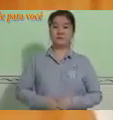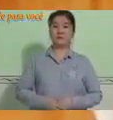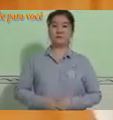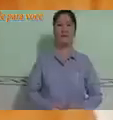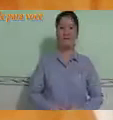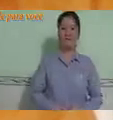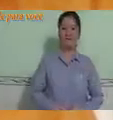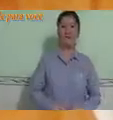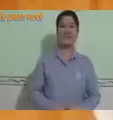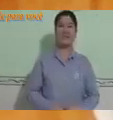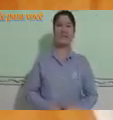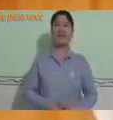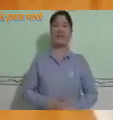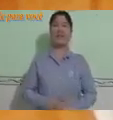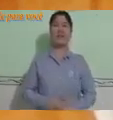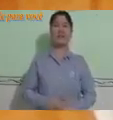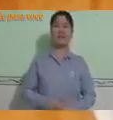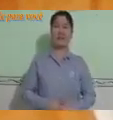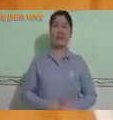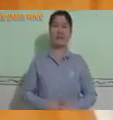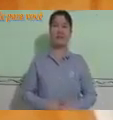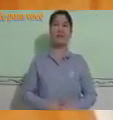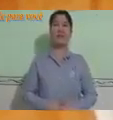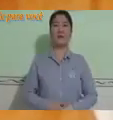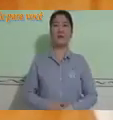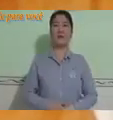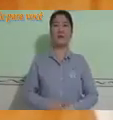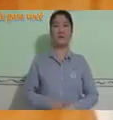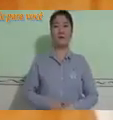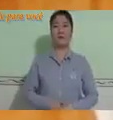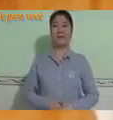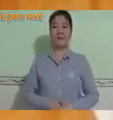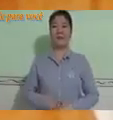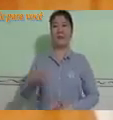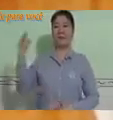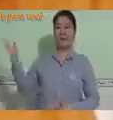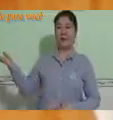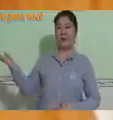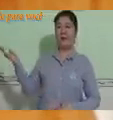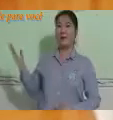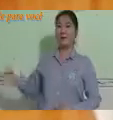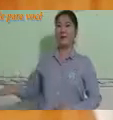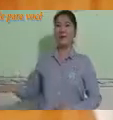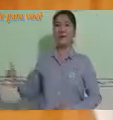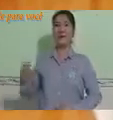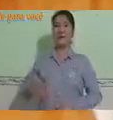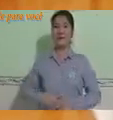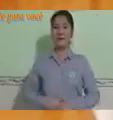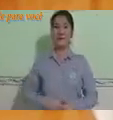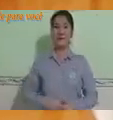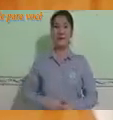como chips, amendoins, quibe, pais telefone, quibe, coxinha, ponto e vírgula manteigas